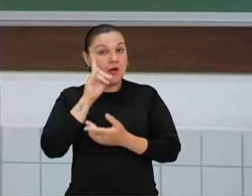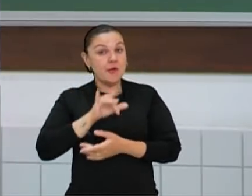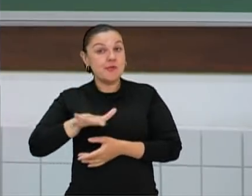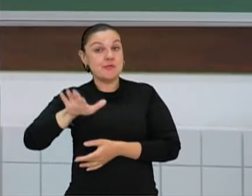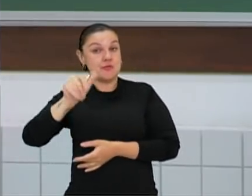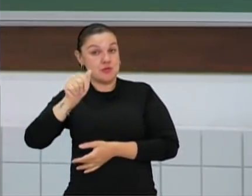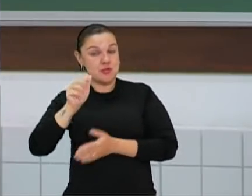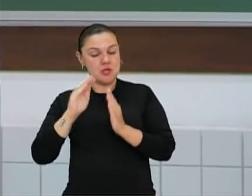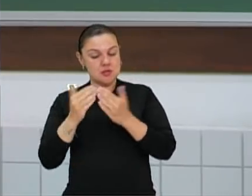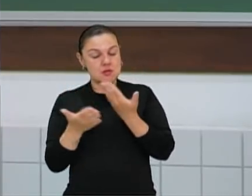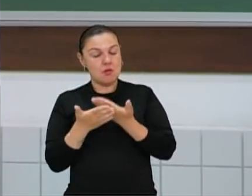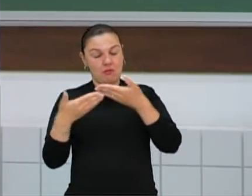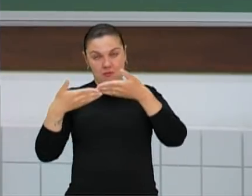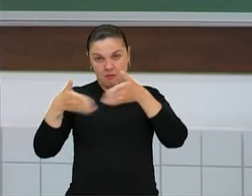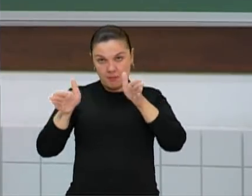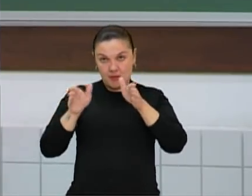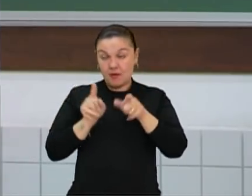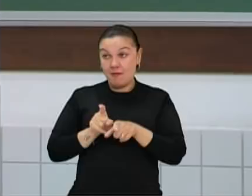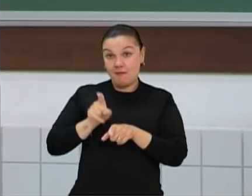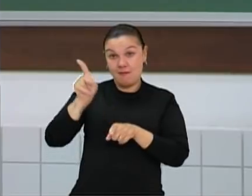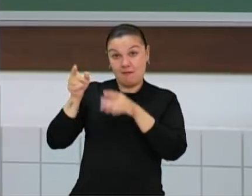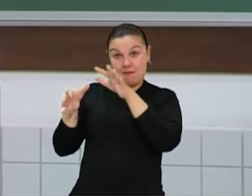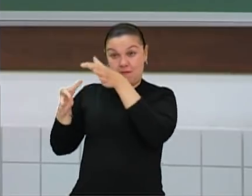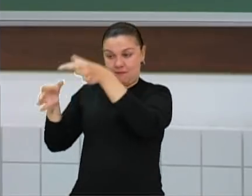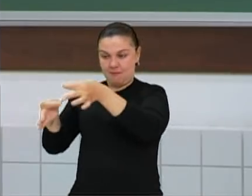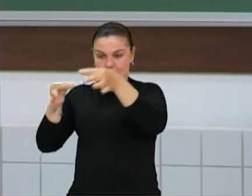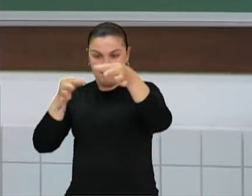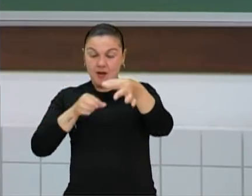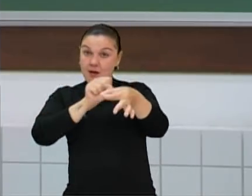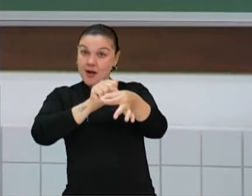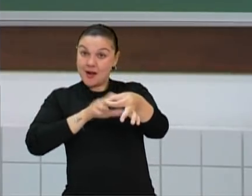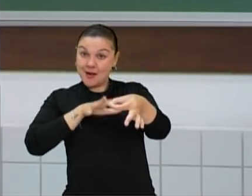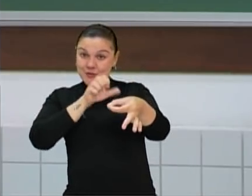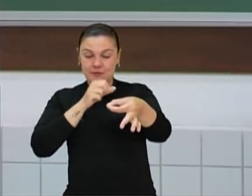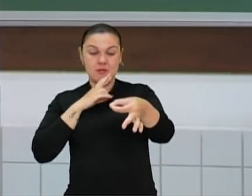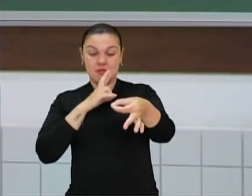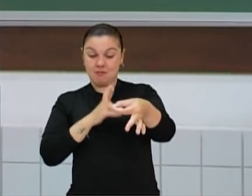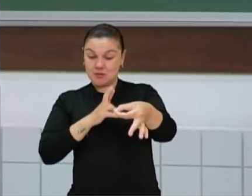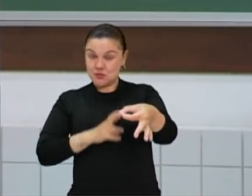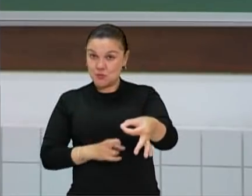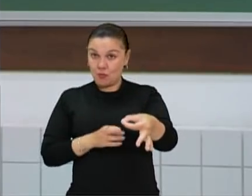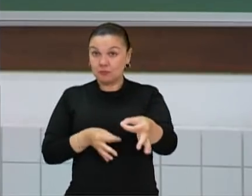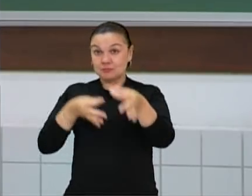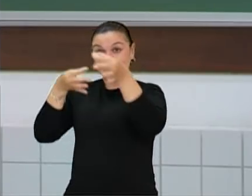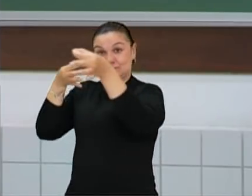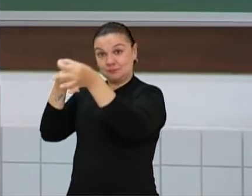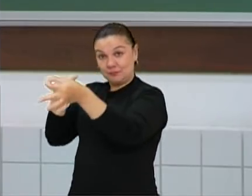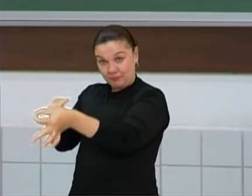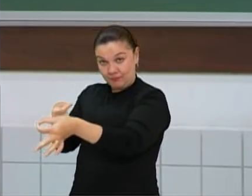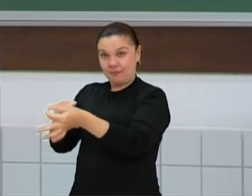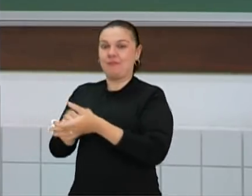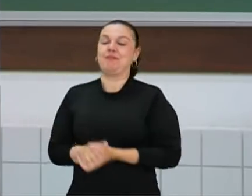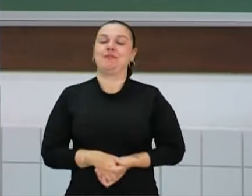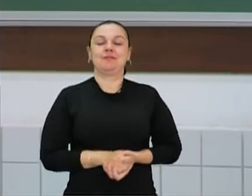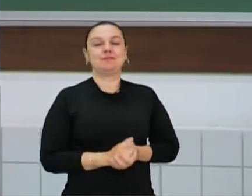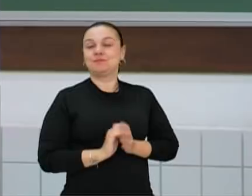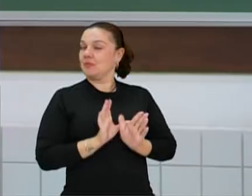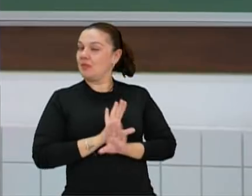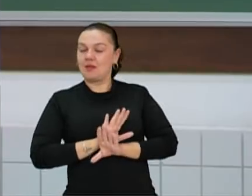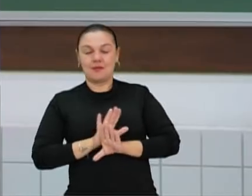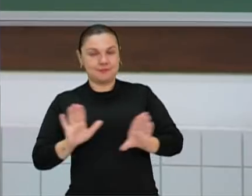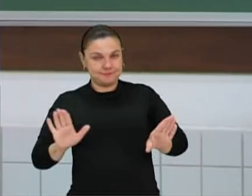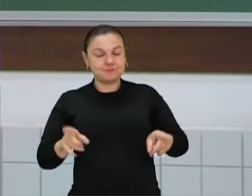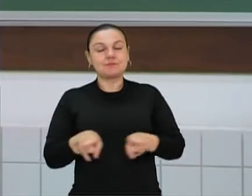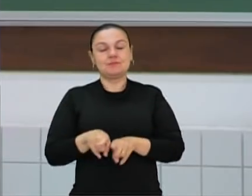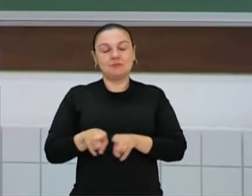está aberta. Vai lá, pega as suas atividades, resolva, leve para casa, resolva e depois devolve lá na escola.